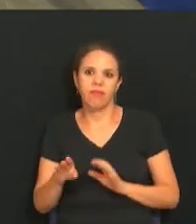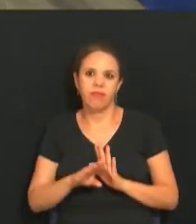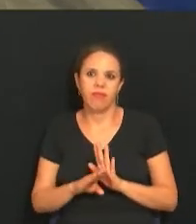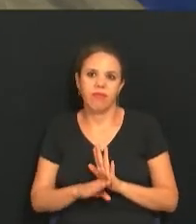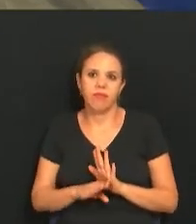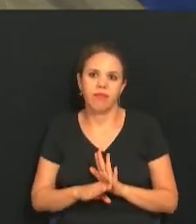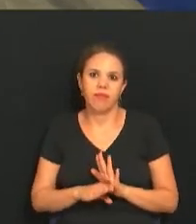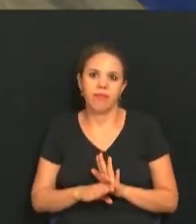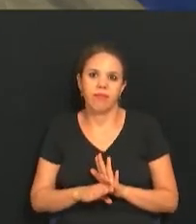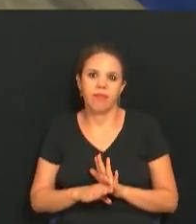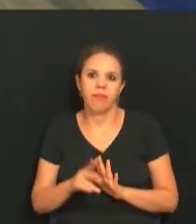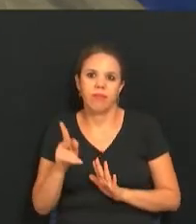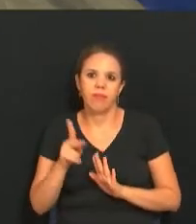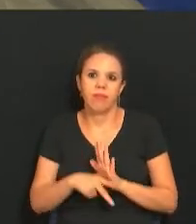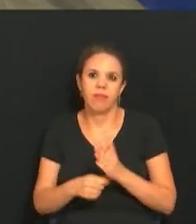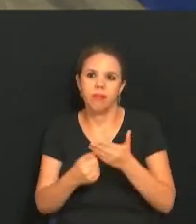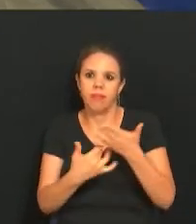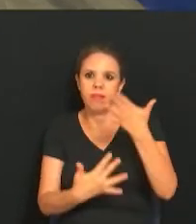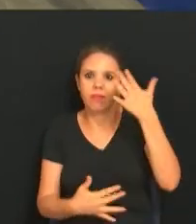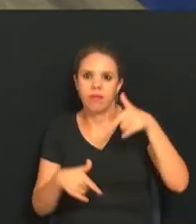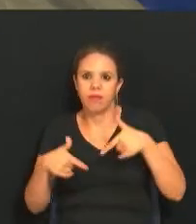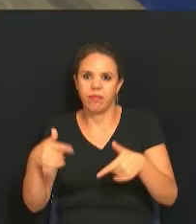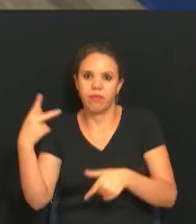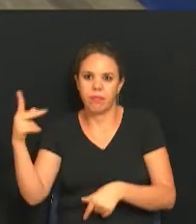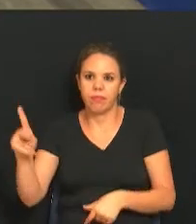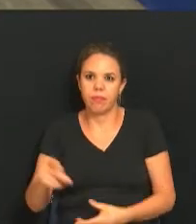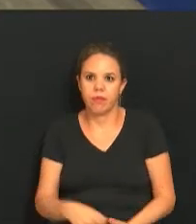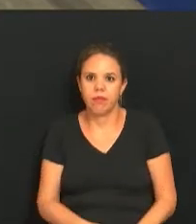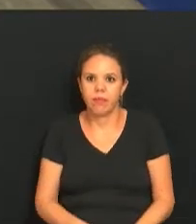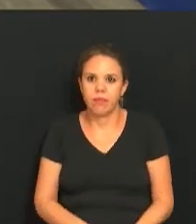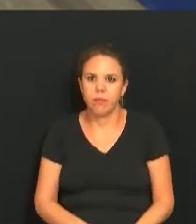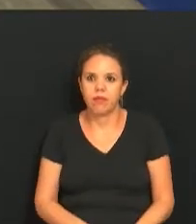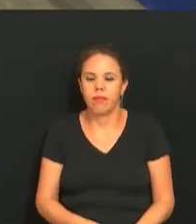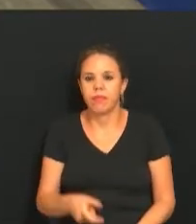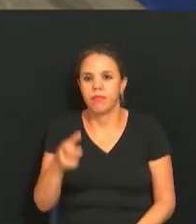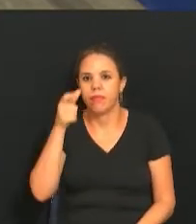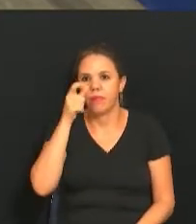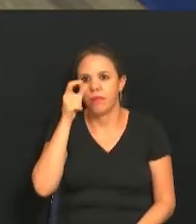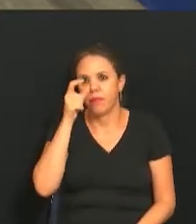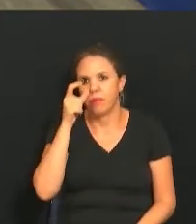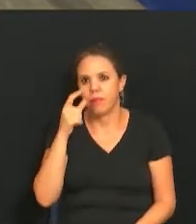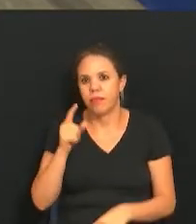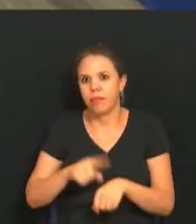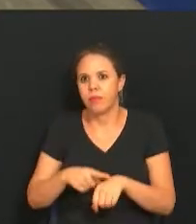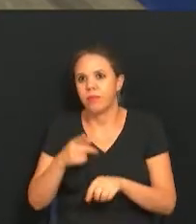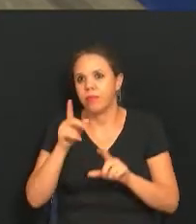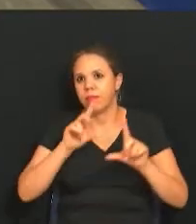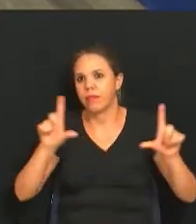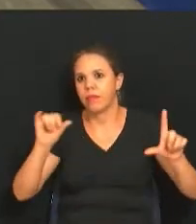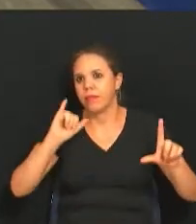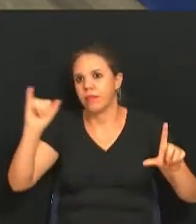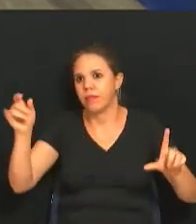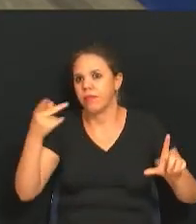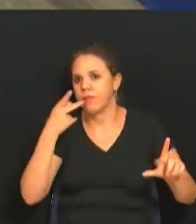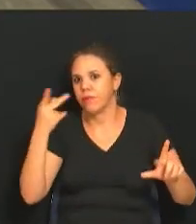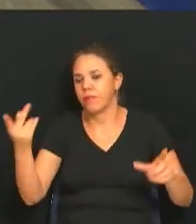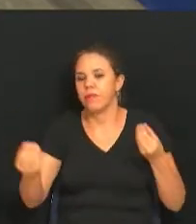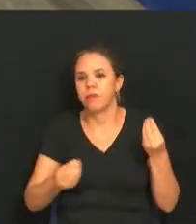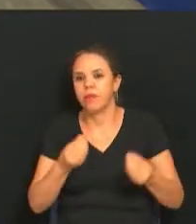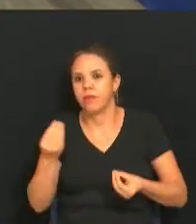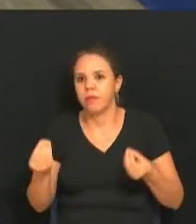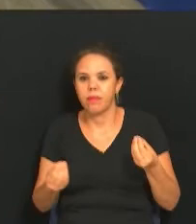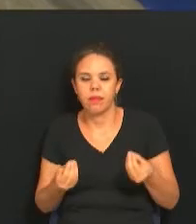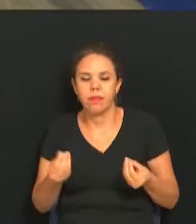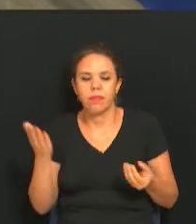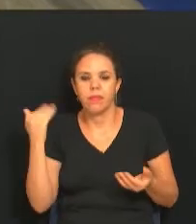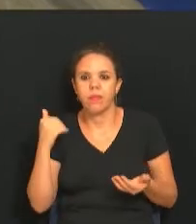vereador, muito projeto, tem muita iniciativa do senhor. Para quem está assistindo a gente nesse momento, aquela câmera está direto no senhor. Como ficar sabendo um pouco